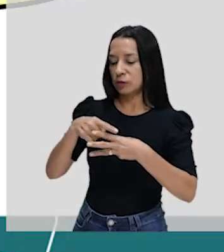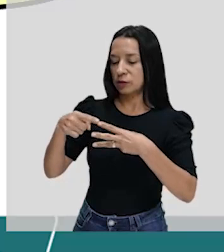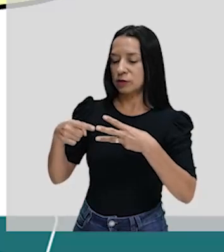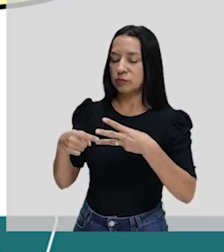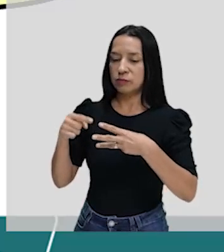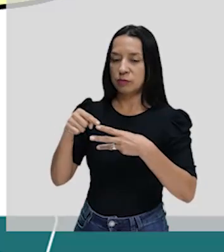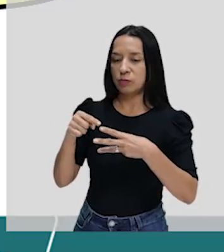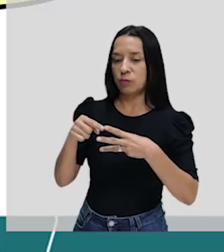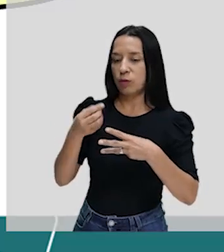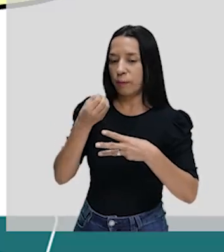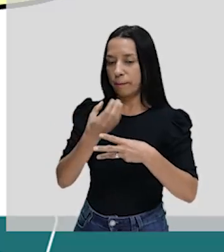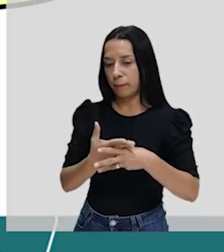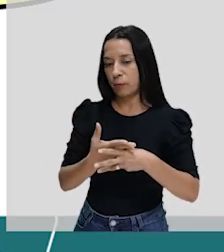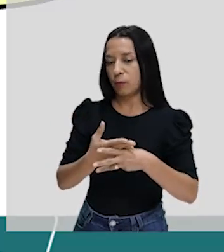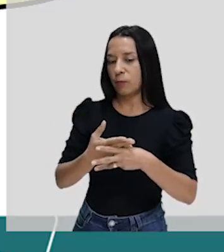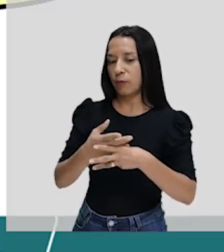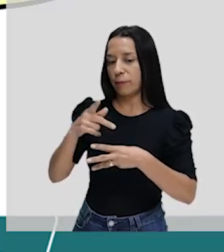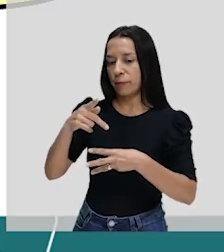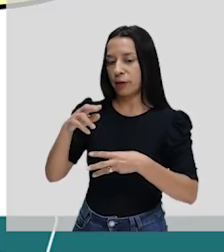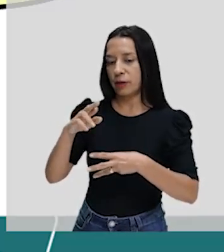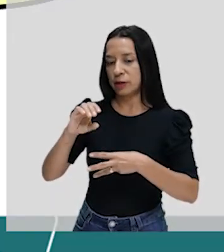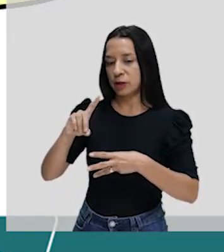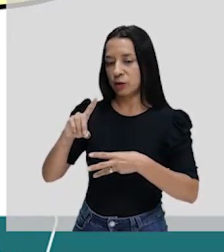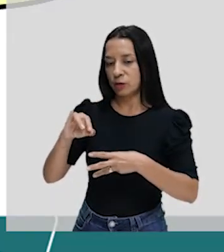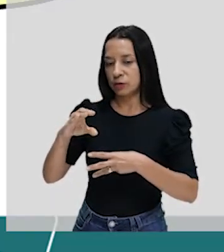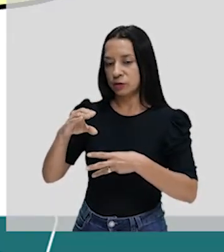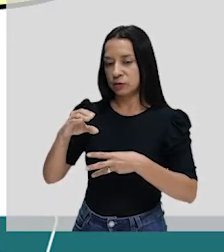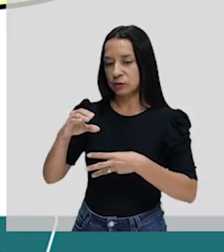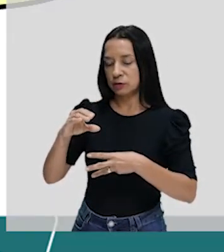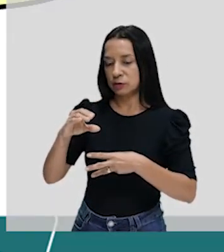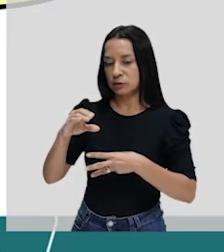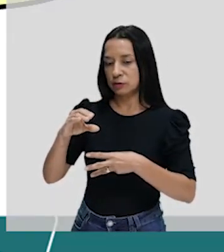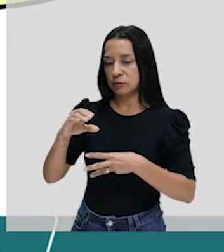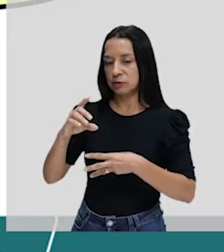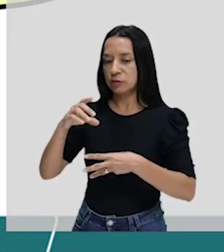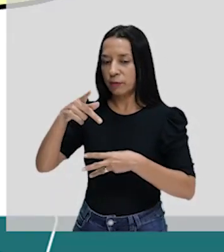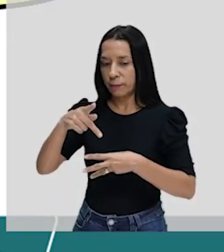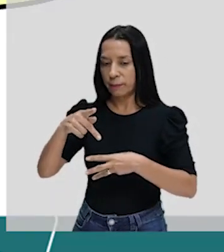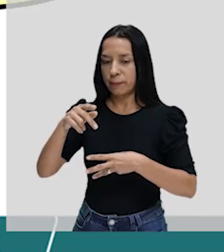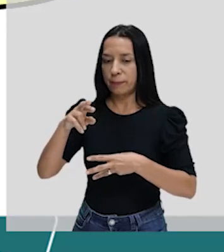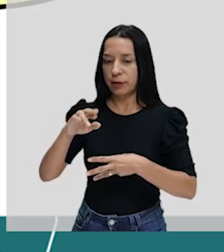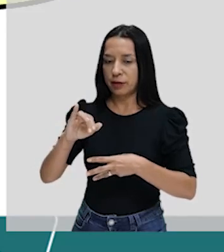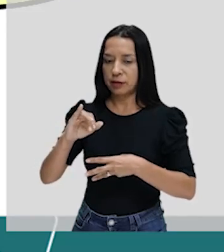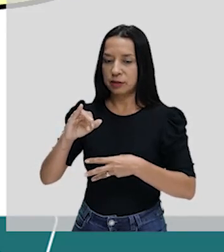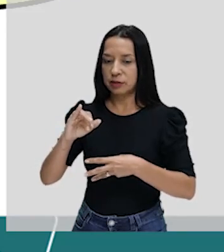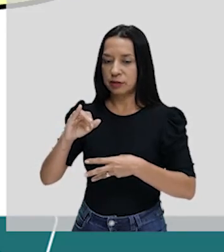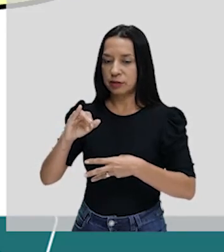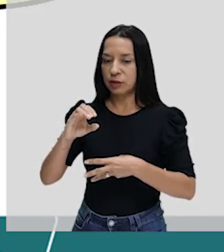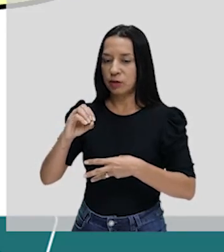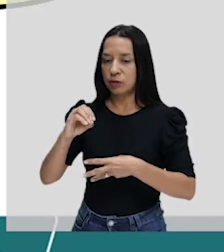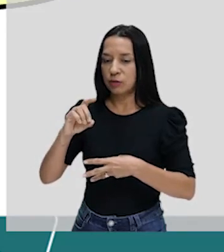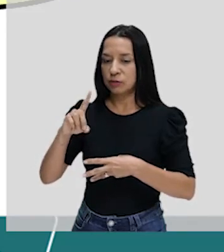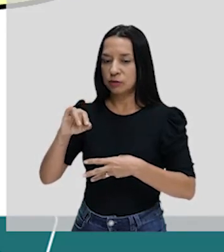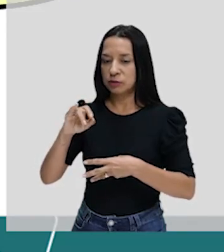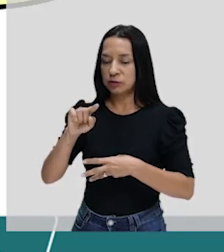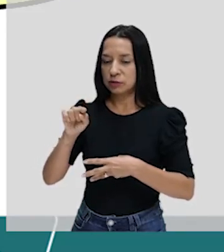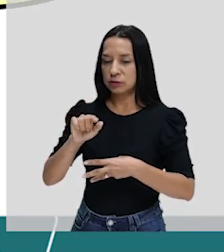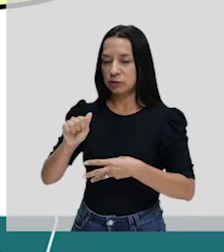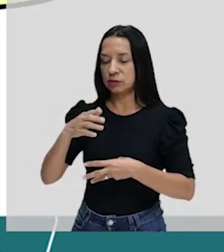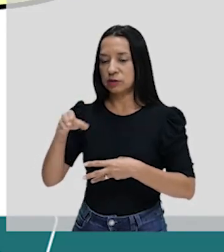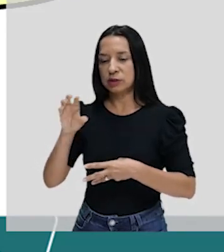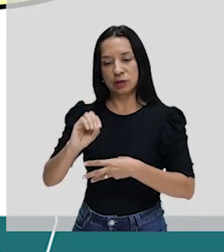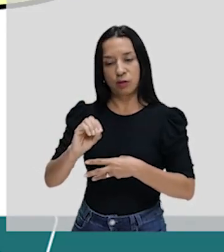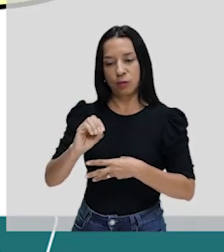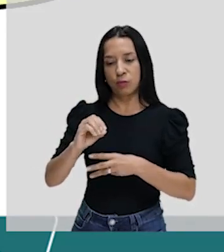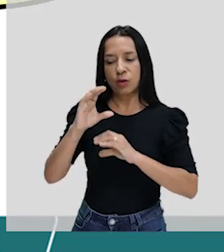de uma boa periodização. E esse ciclo aqui ele fica acontecendo a todo momento. A todo momento